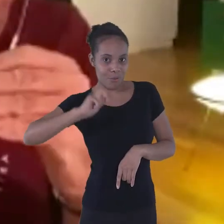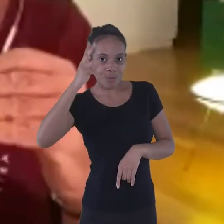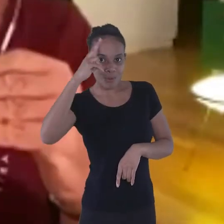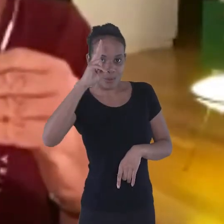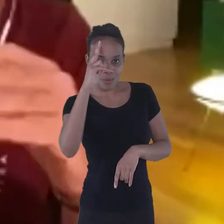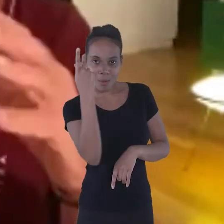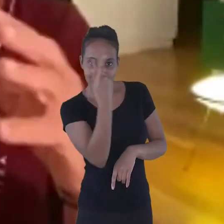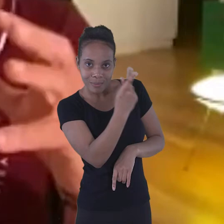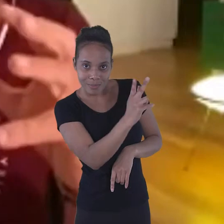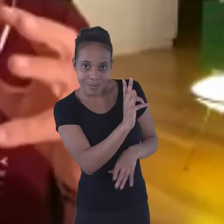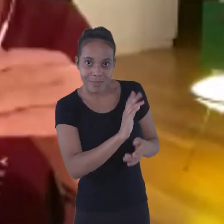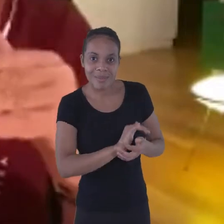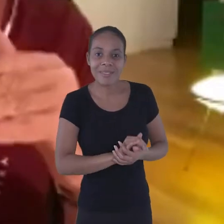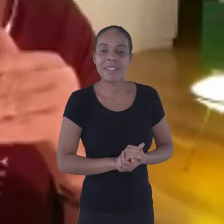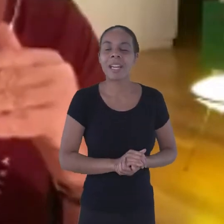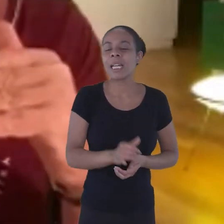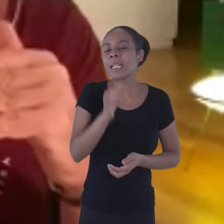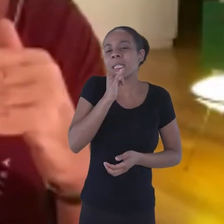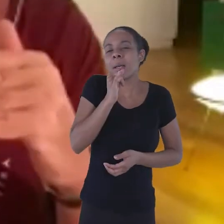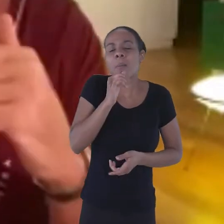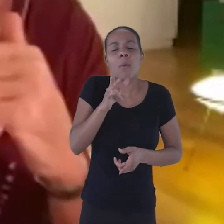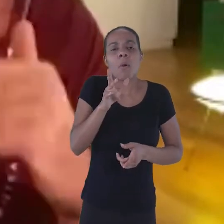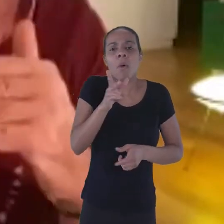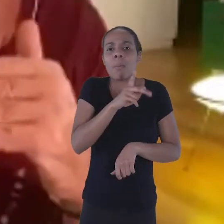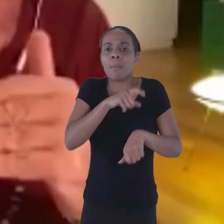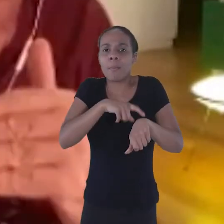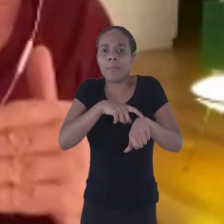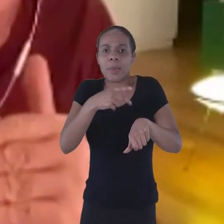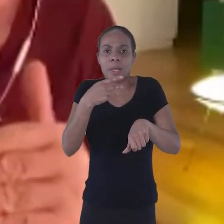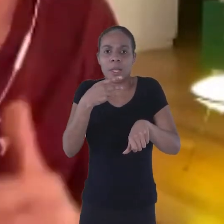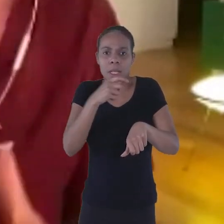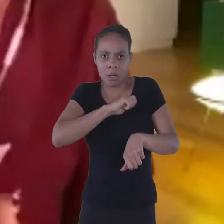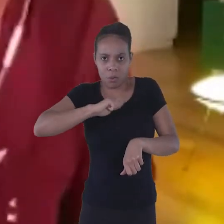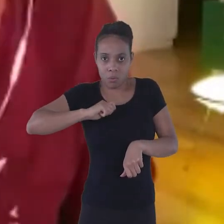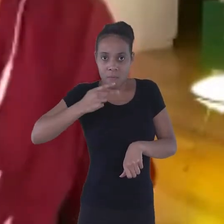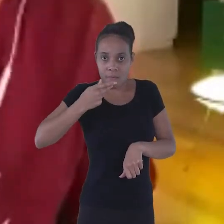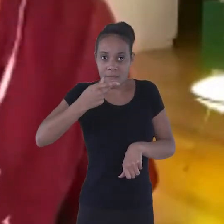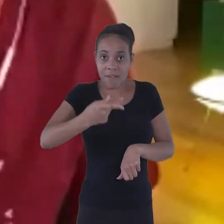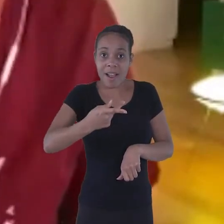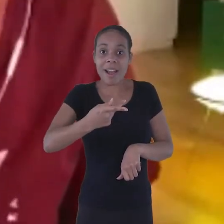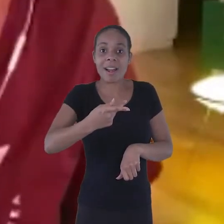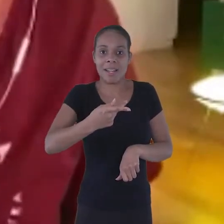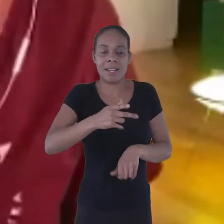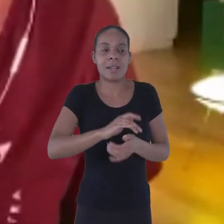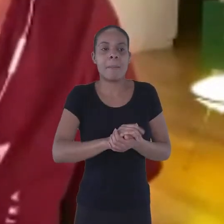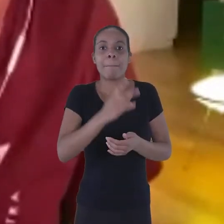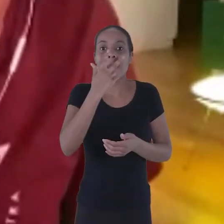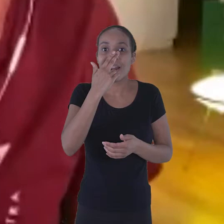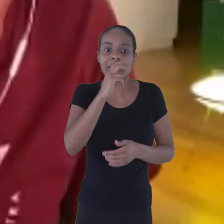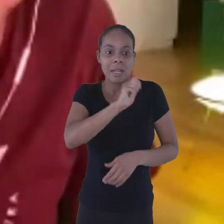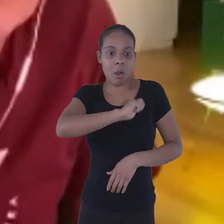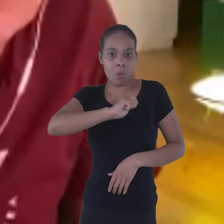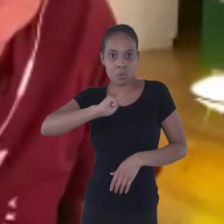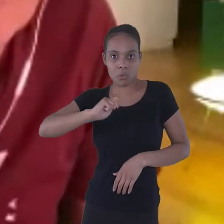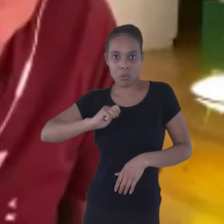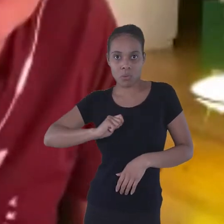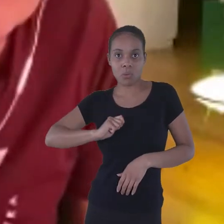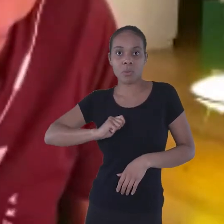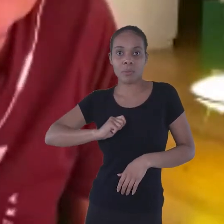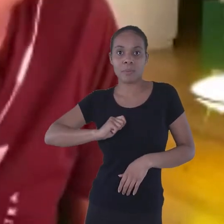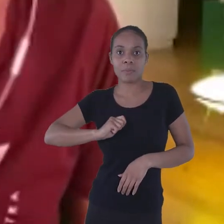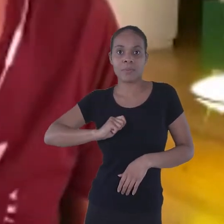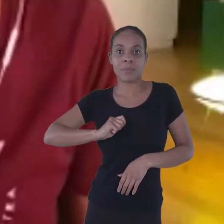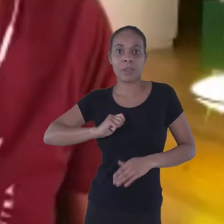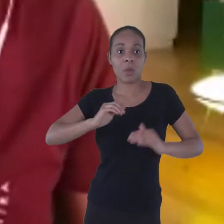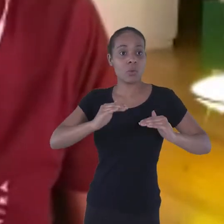tal, parece que, no fundo, parece que o autor é superior ao ator, digamos assim. Que o ator teria uma